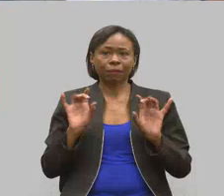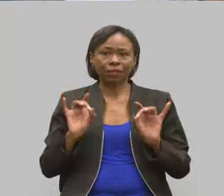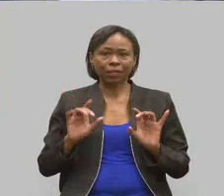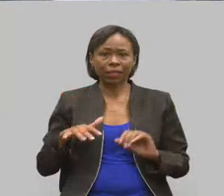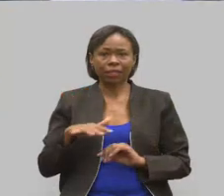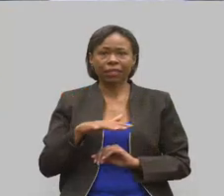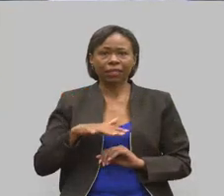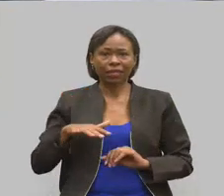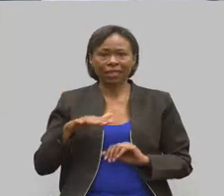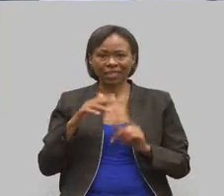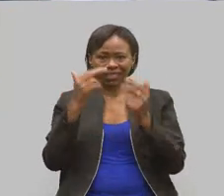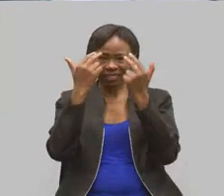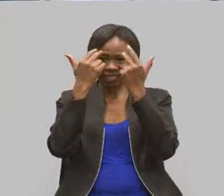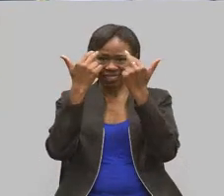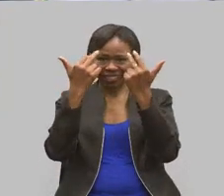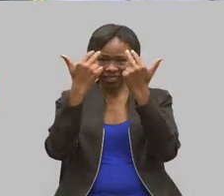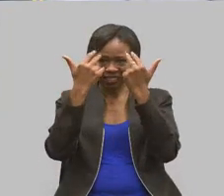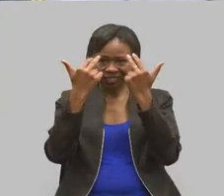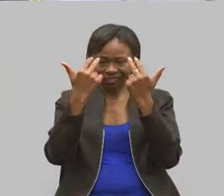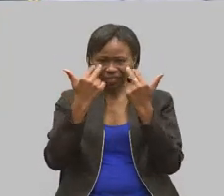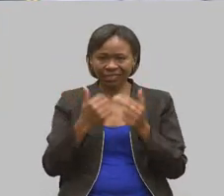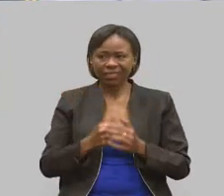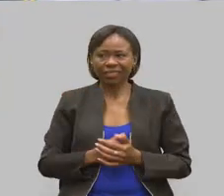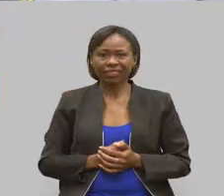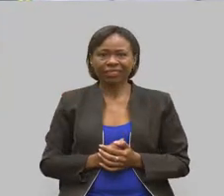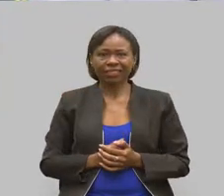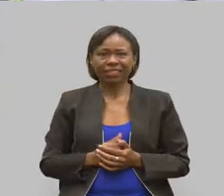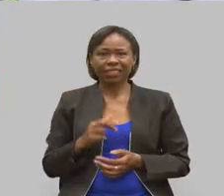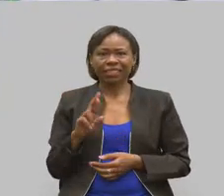Monteiro Professor Leonardo Augusto